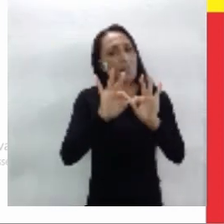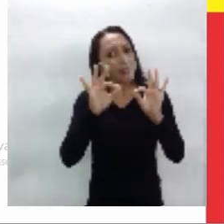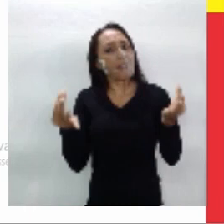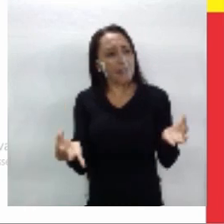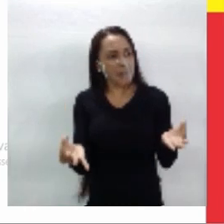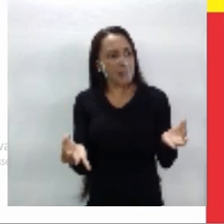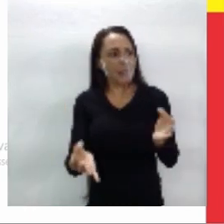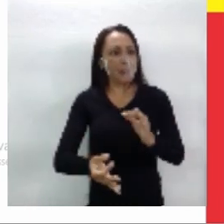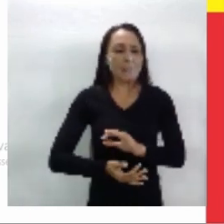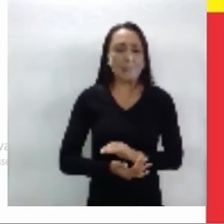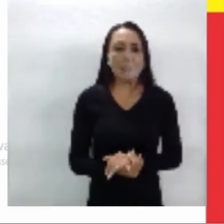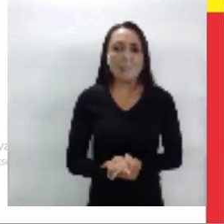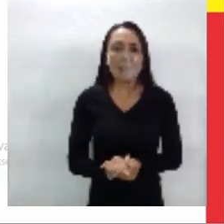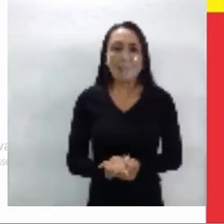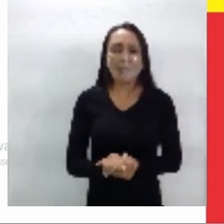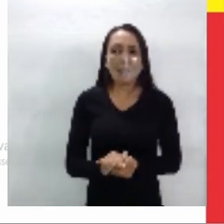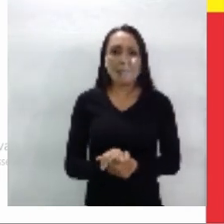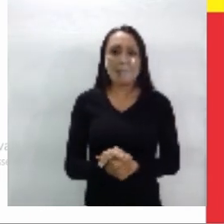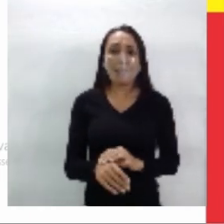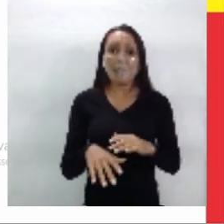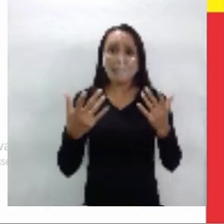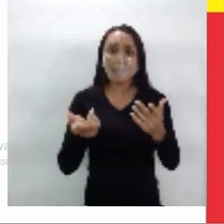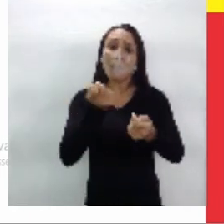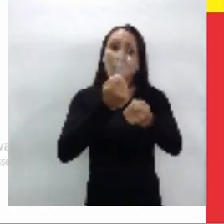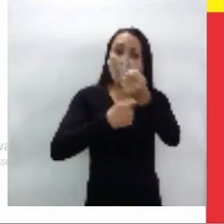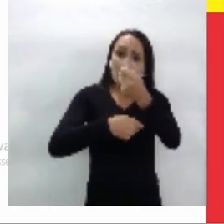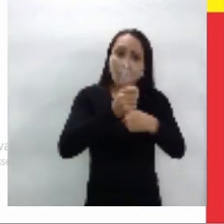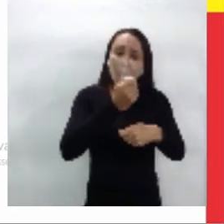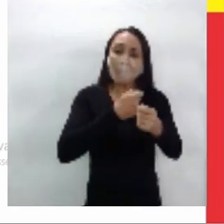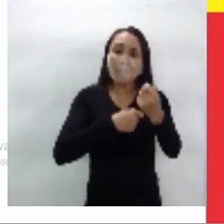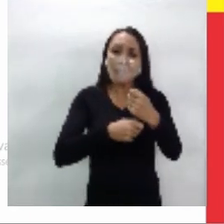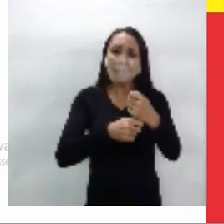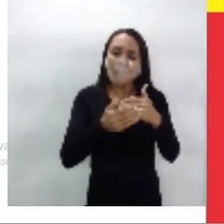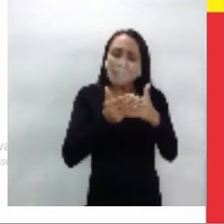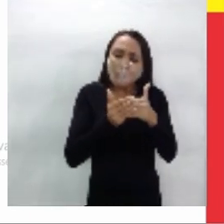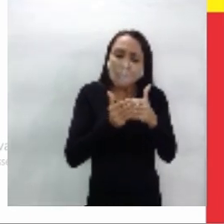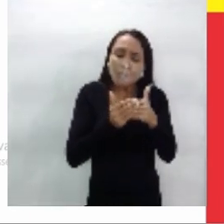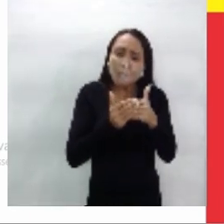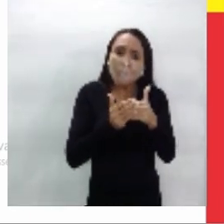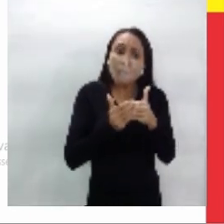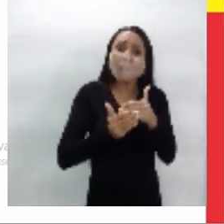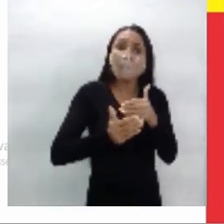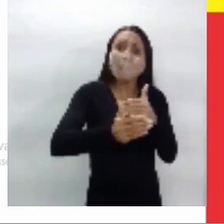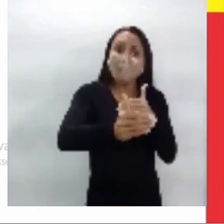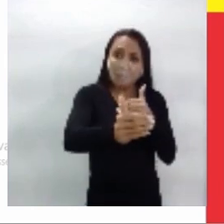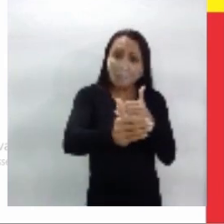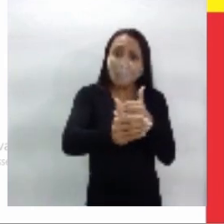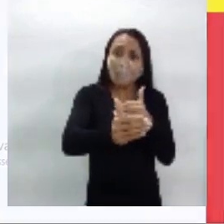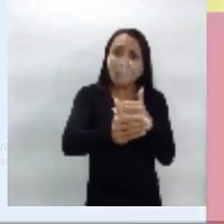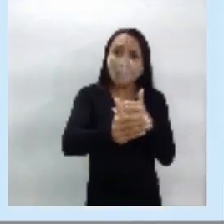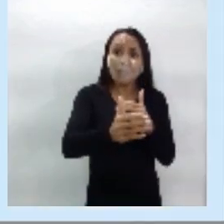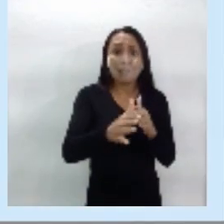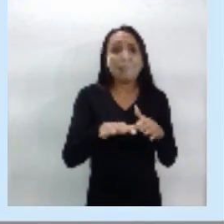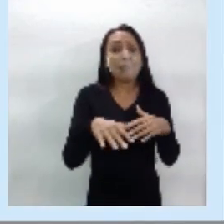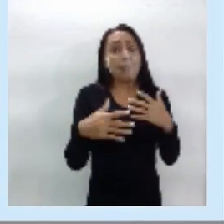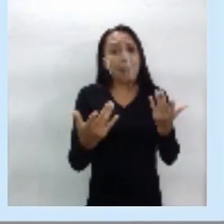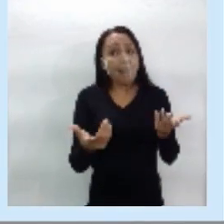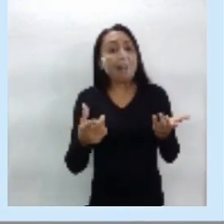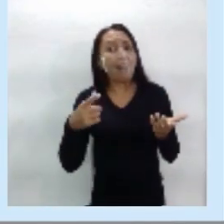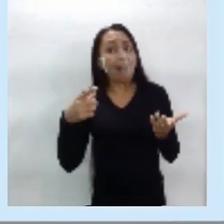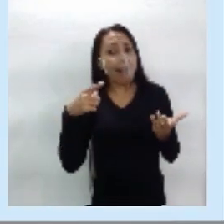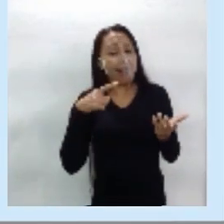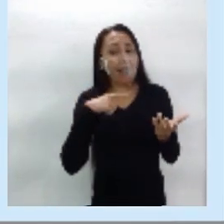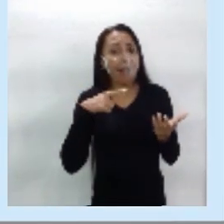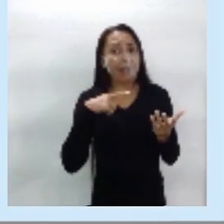Bem simples, né? E aí foi quando esse comércio começou simplesmente